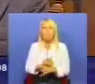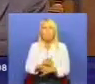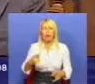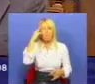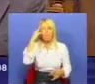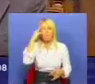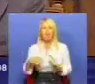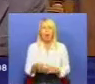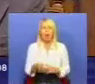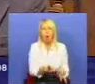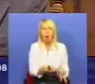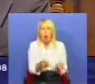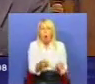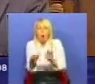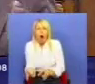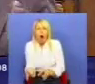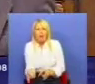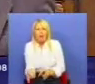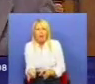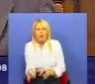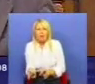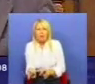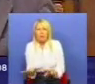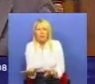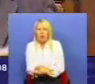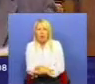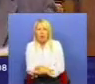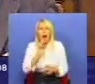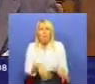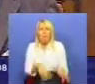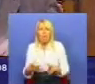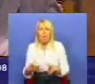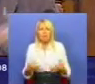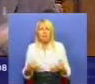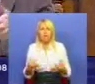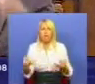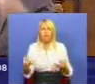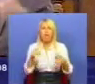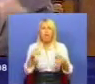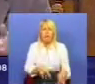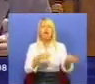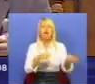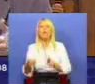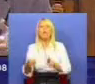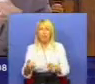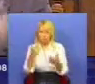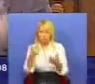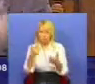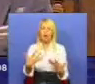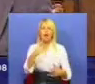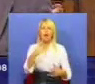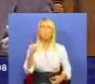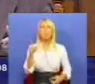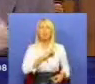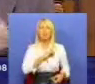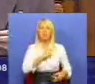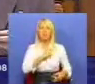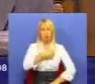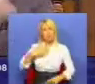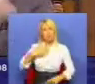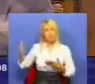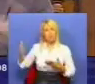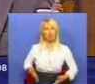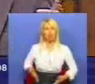uma transição entre uma coisa e outra. Mas há uma mudança. E essa mudança é a privatização da empresa